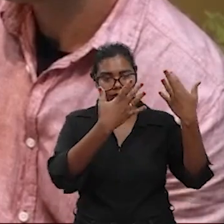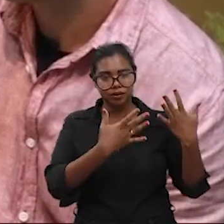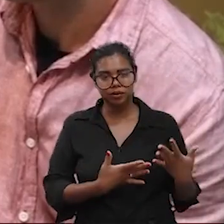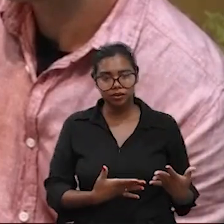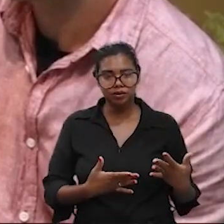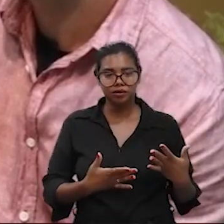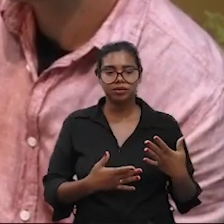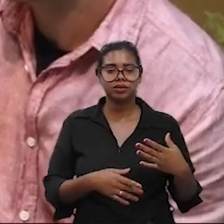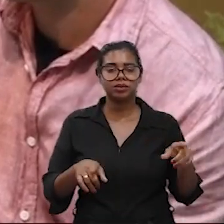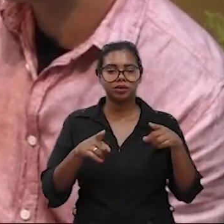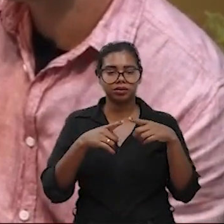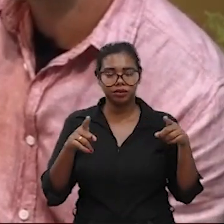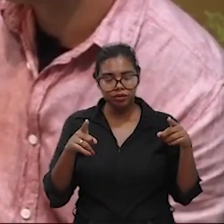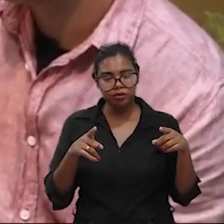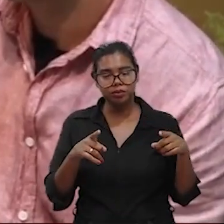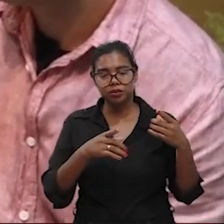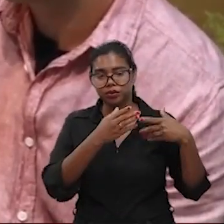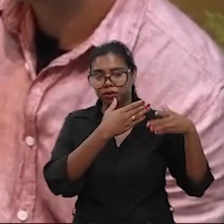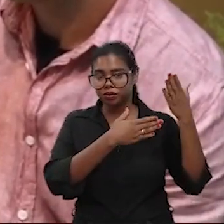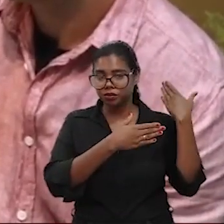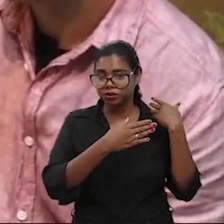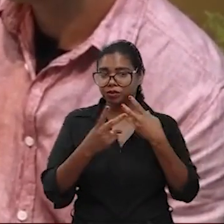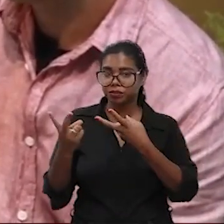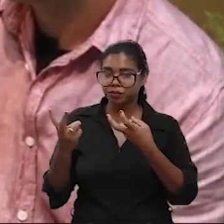música desse tempo. Interessante. Né,